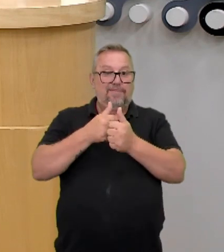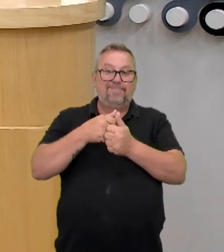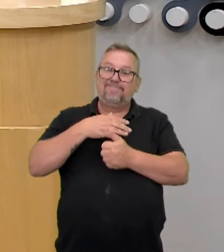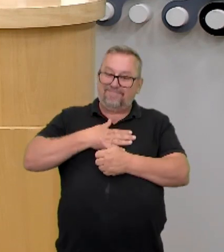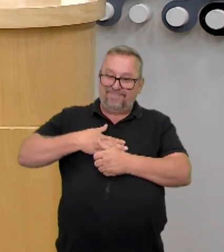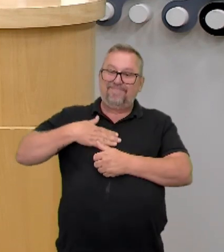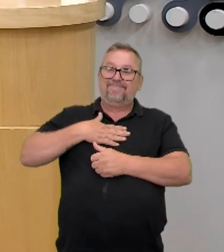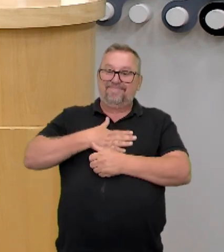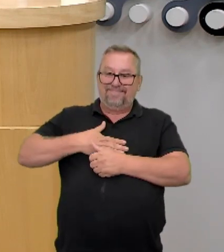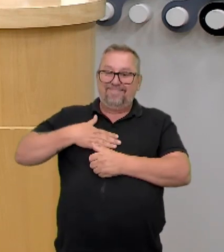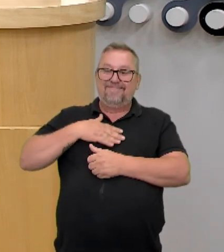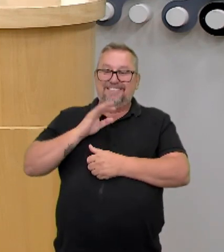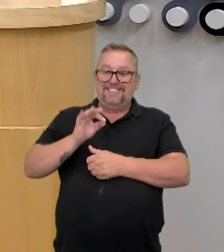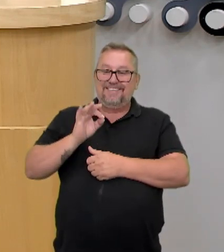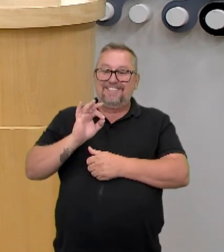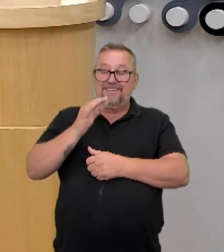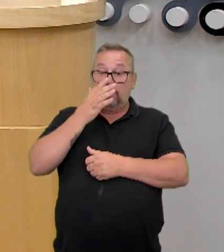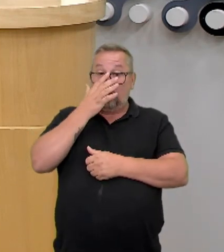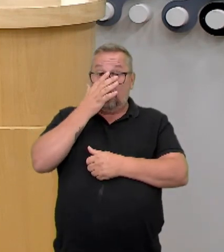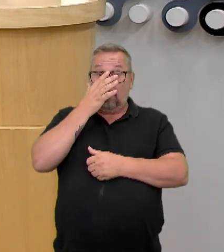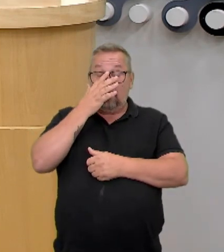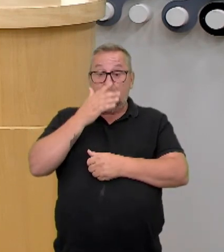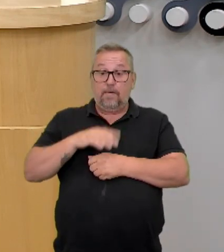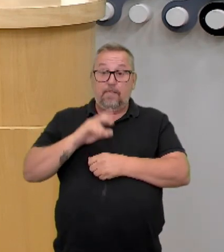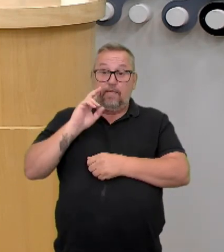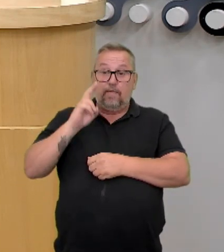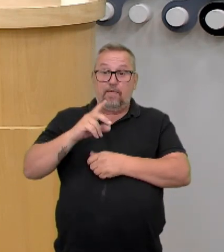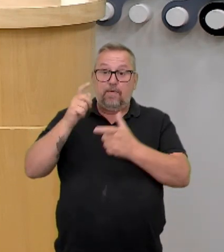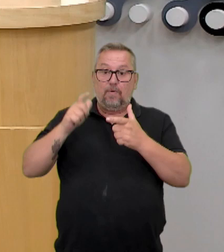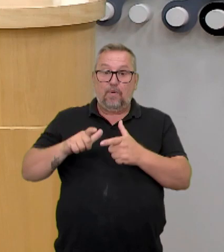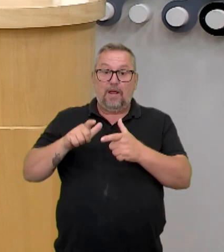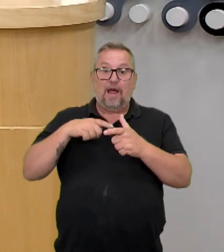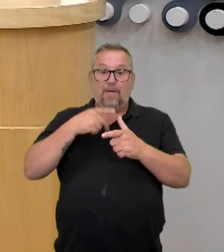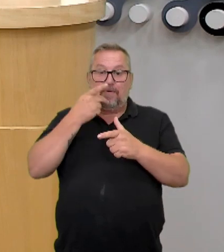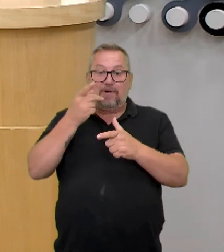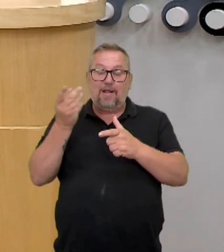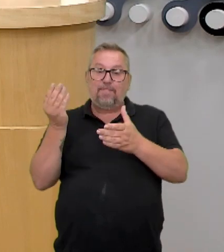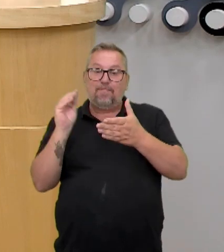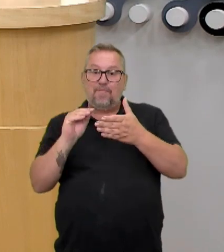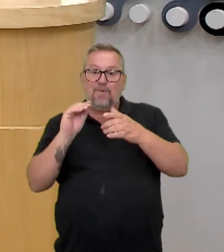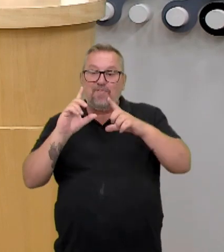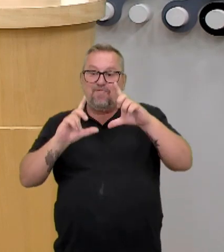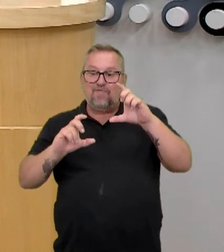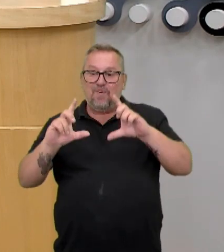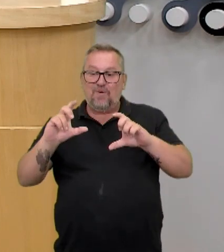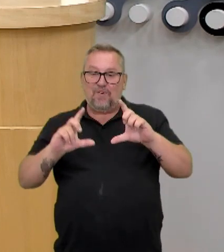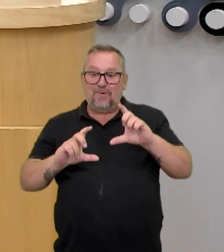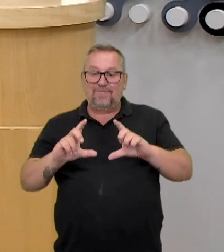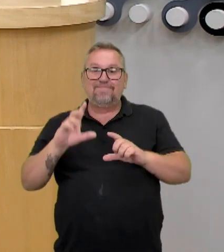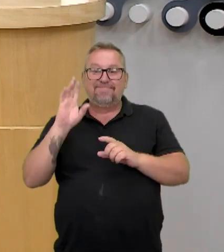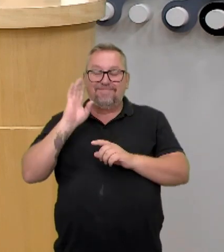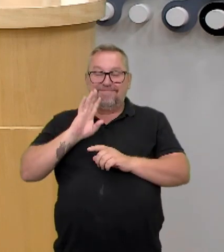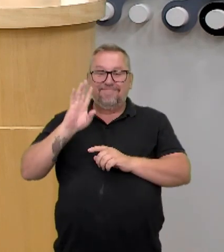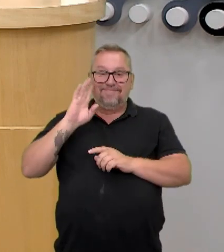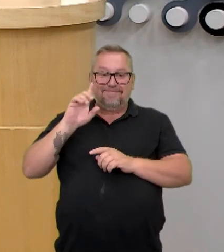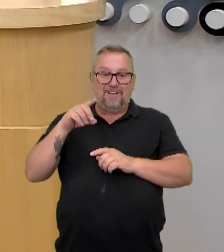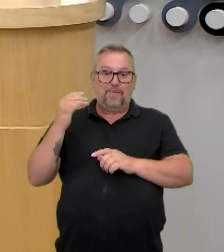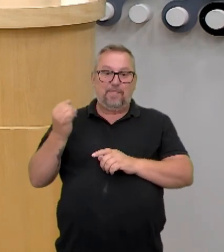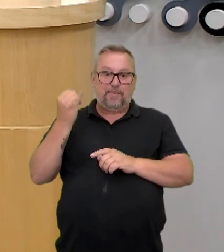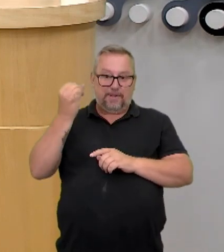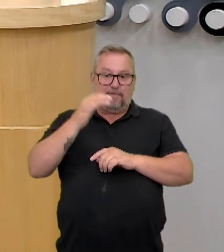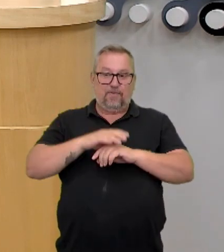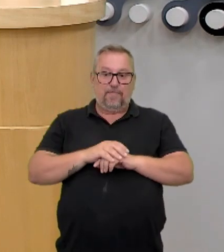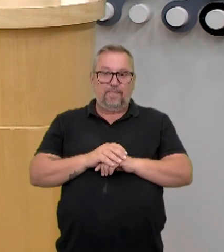né? Exatamente. Tem sempre aquele espaço dos leitores, os fóruns, né? Essas coisas todas. Então é importante